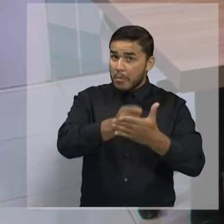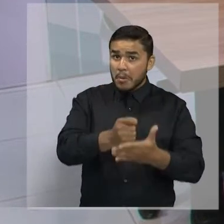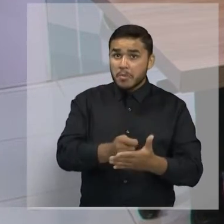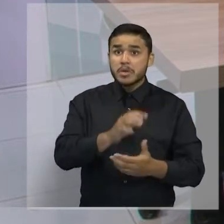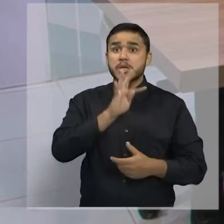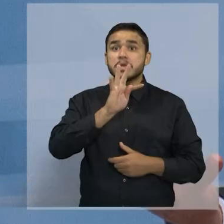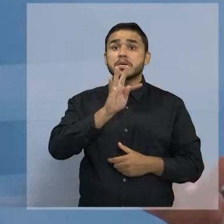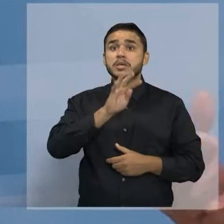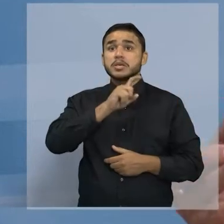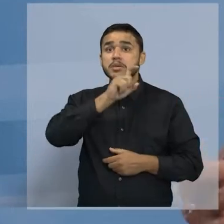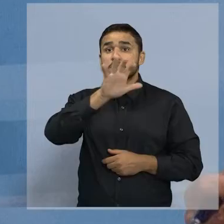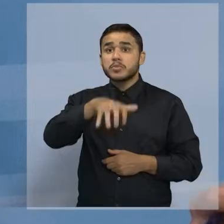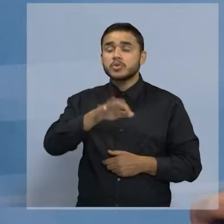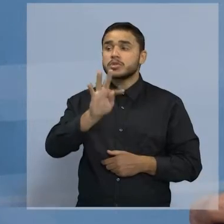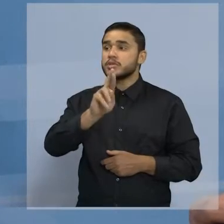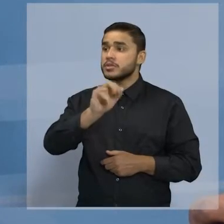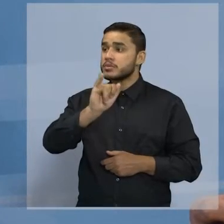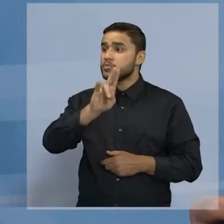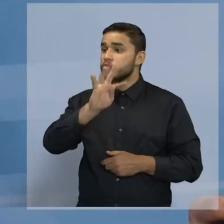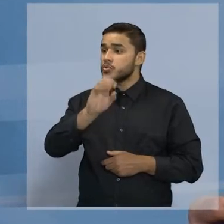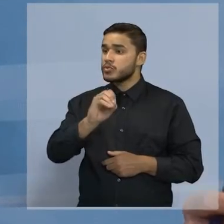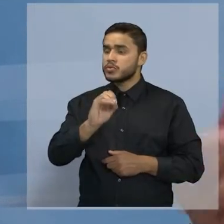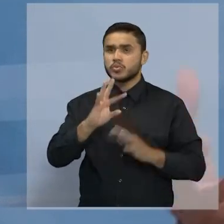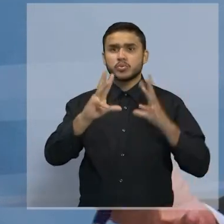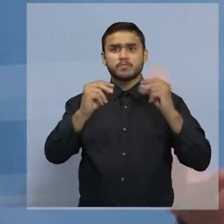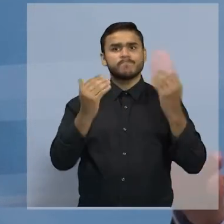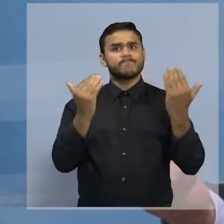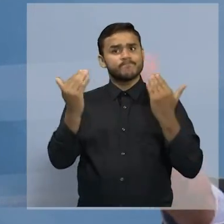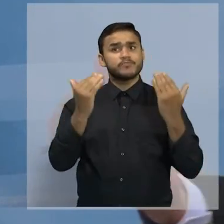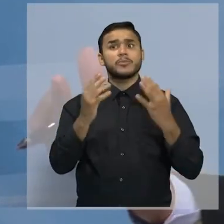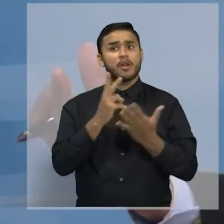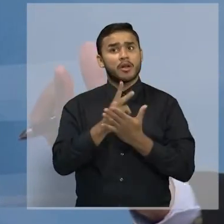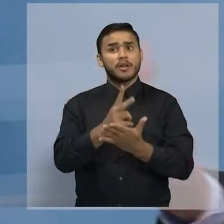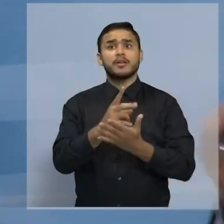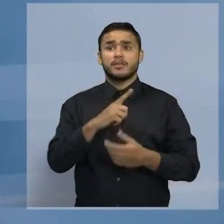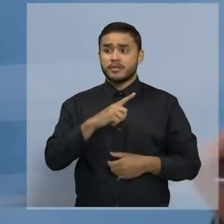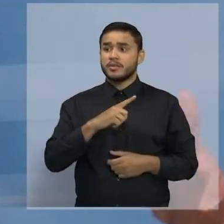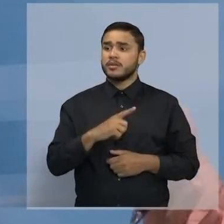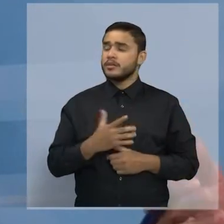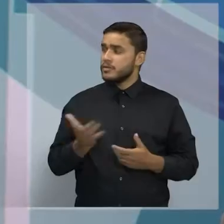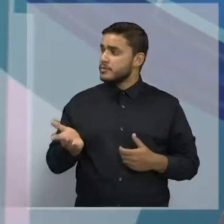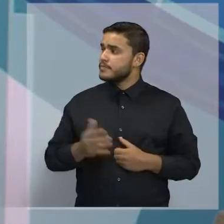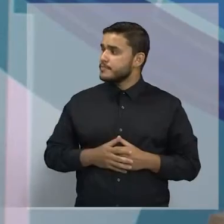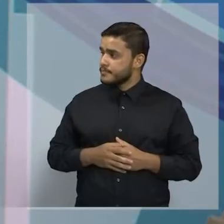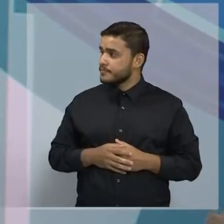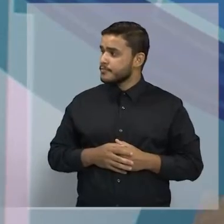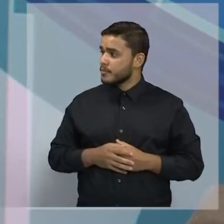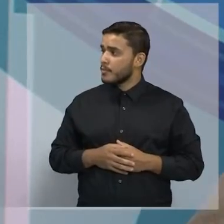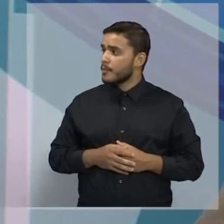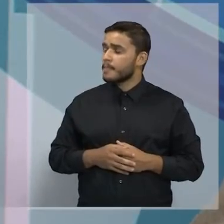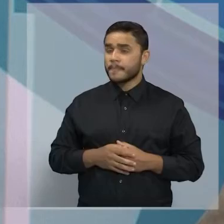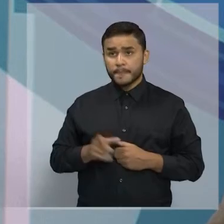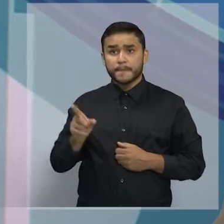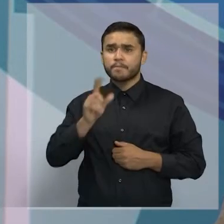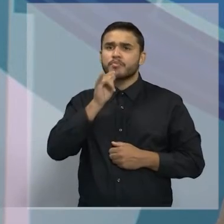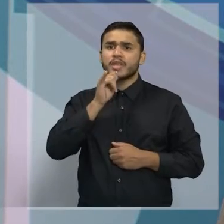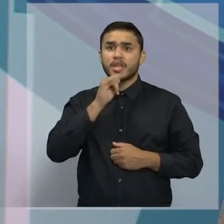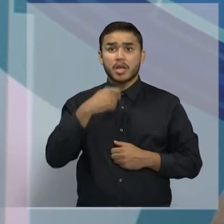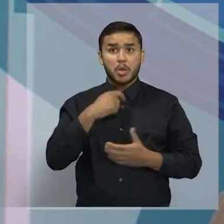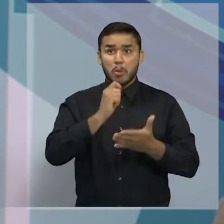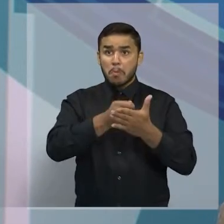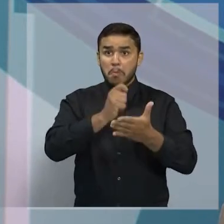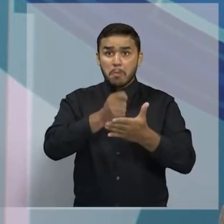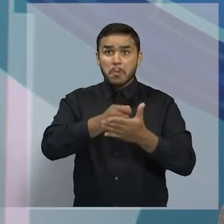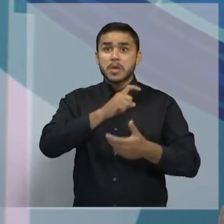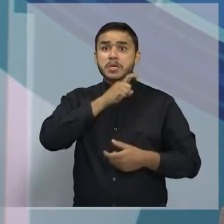tributos, né, e a não contribuição da Previdência tem uma relação direta, tudo a ver. Por que é que o sistema... Porque como eu